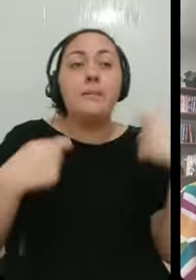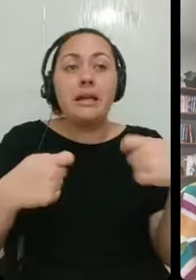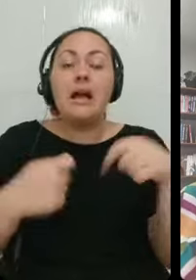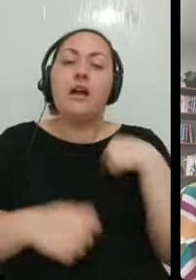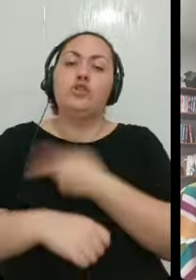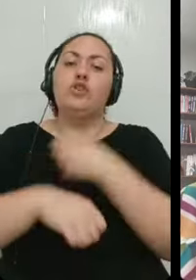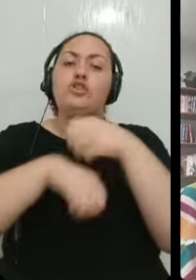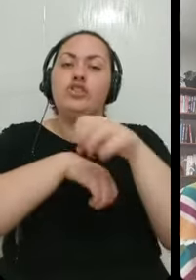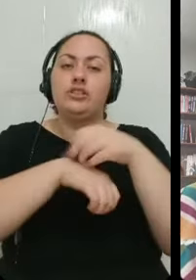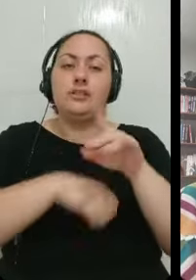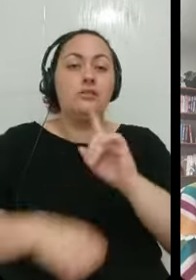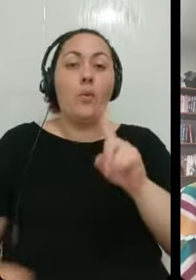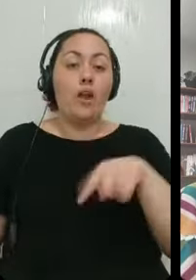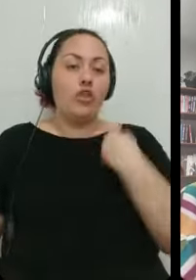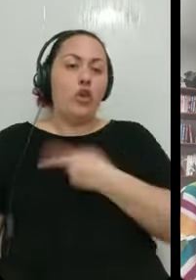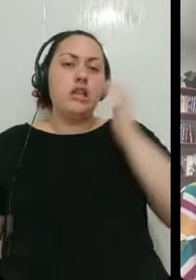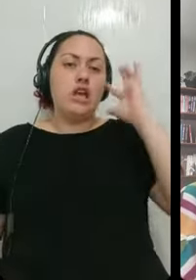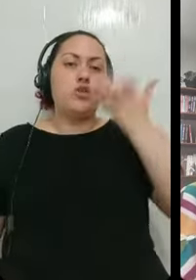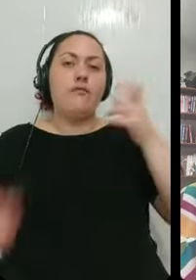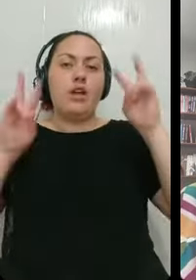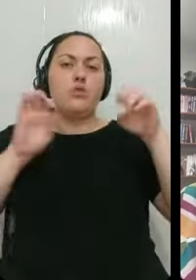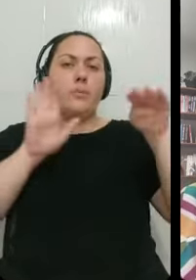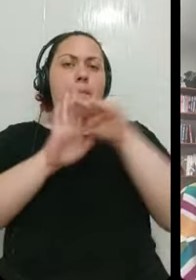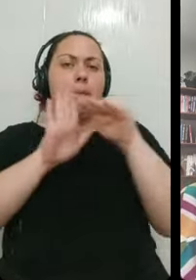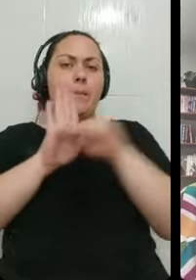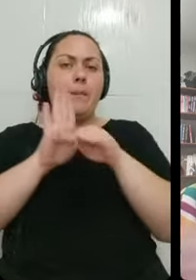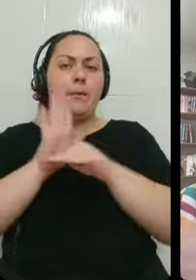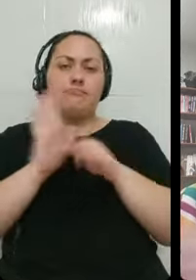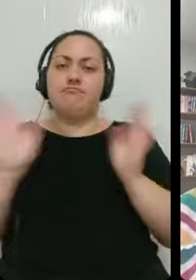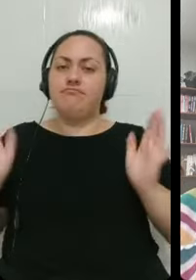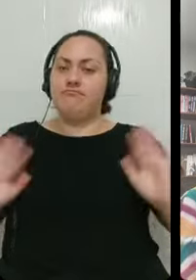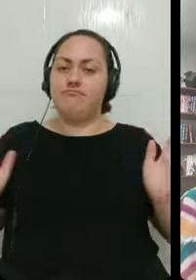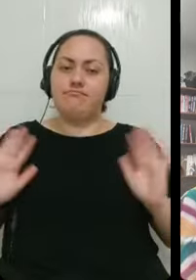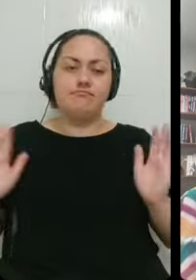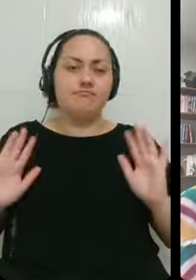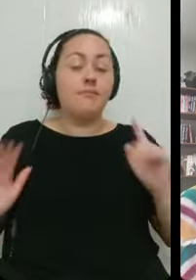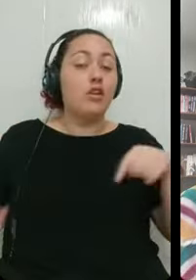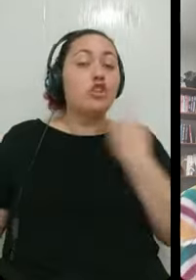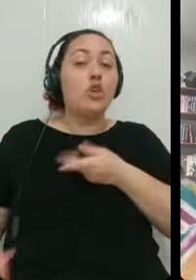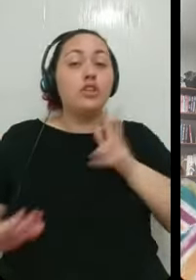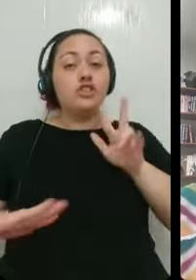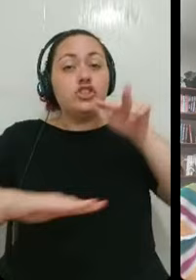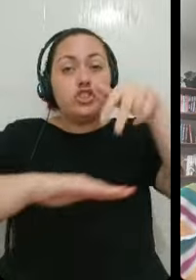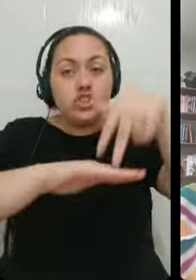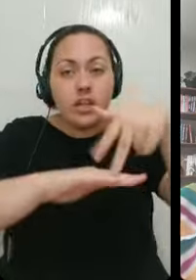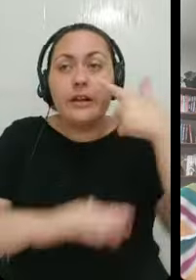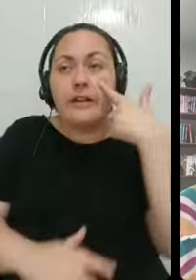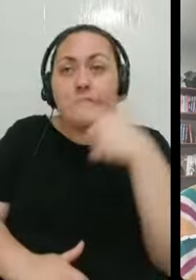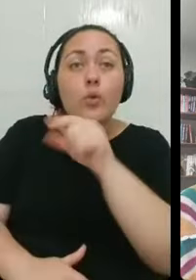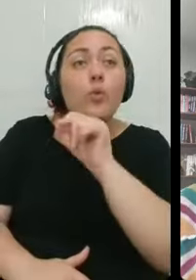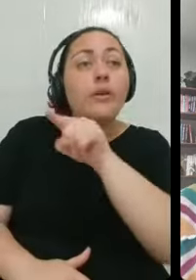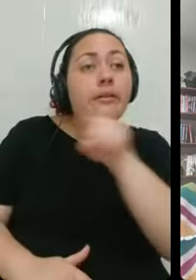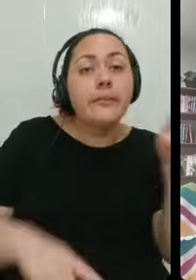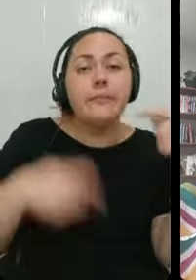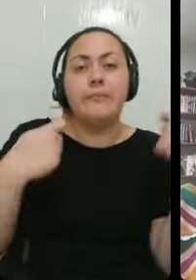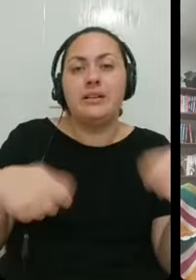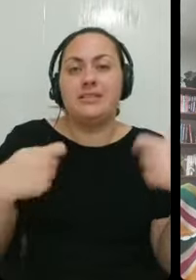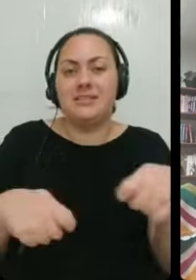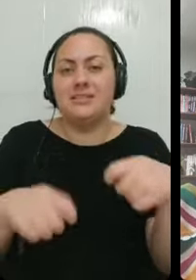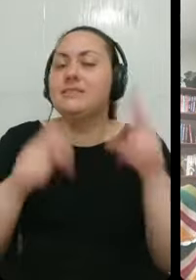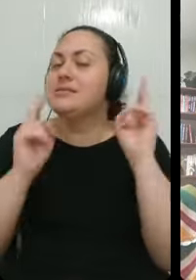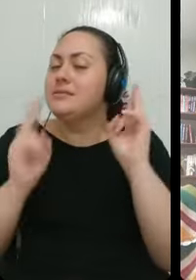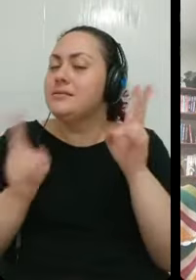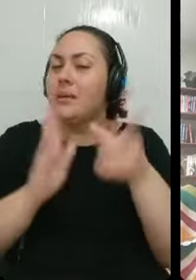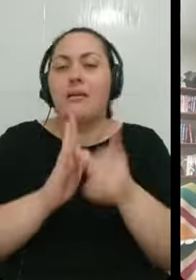gente que define o que a gente vai fazer naqueles espaços, né? É algo que vem, né, para a gente poder. Sempre tem uma conversa